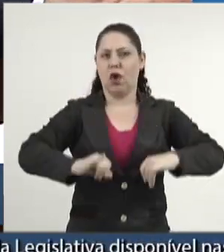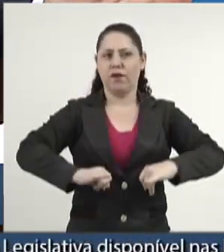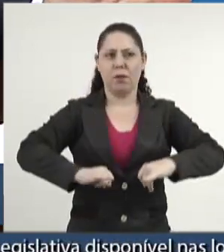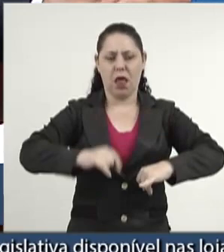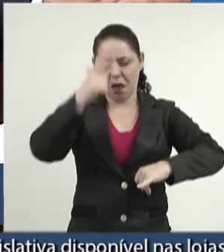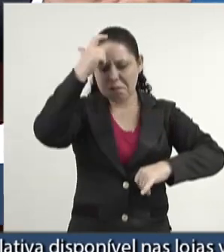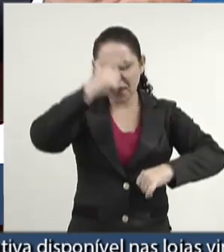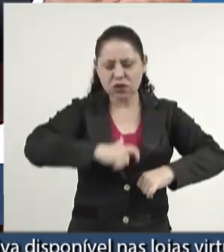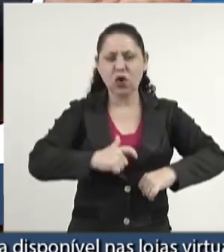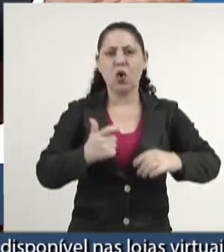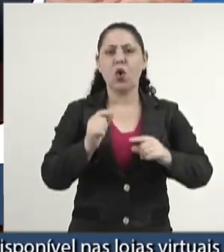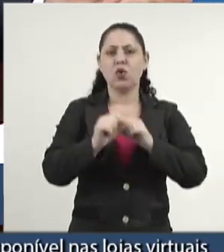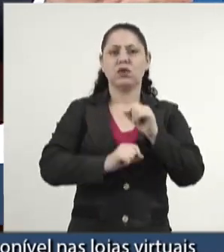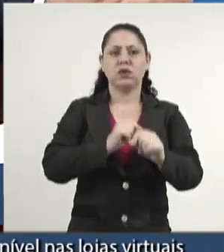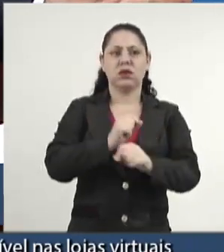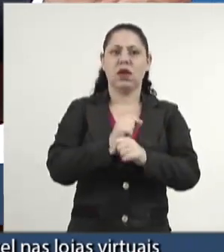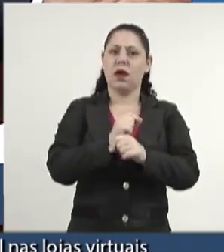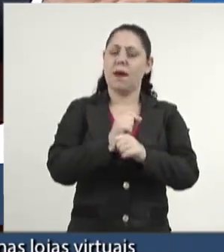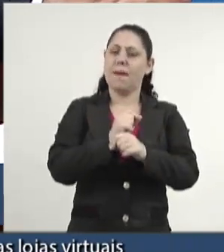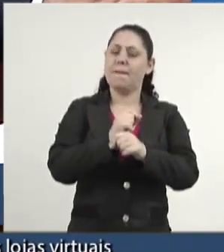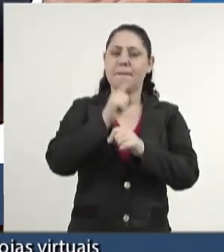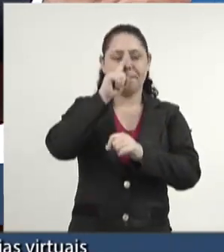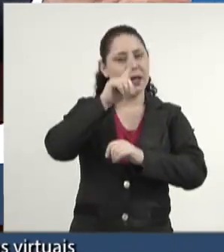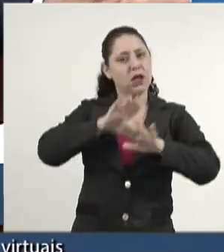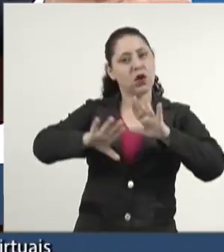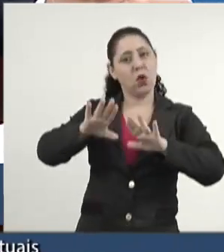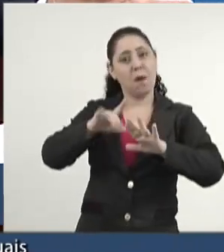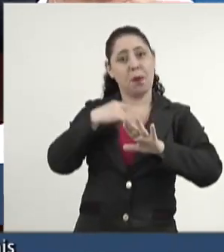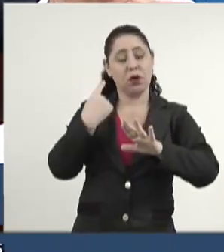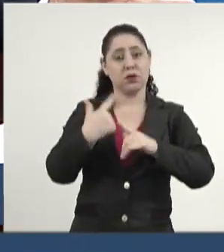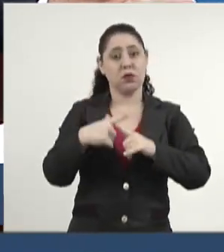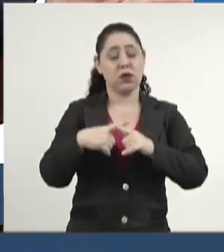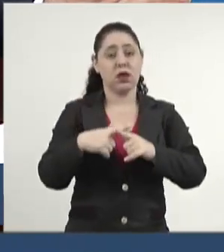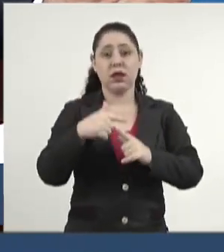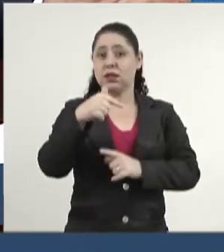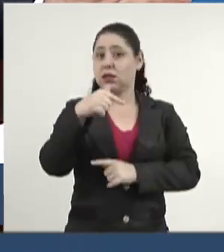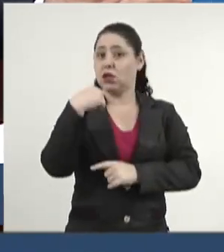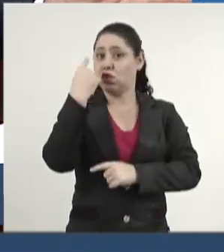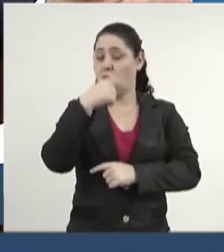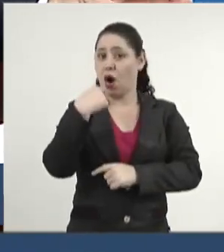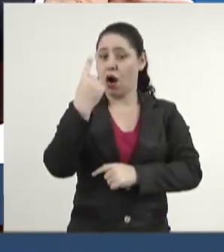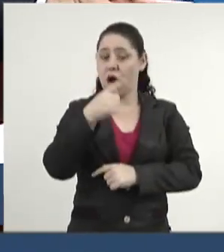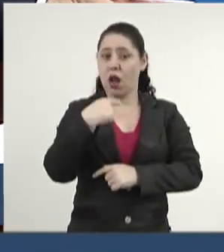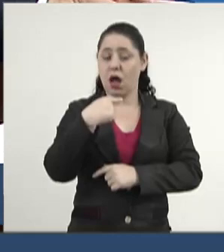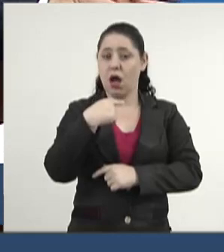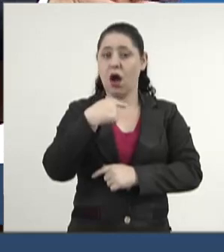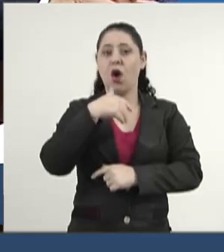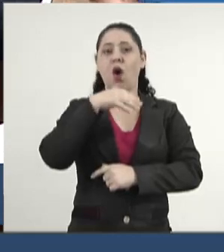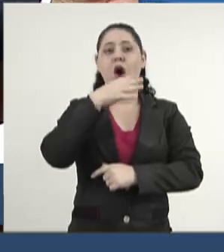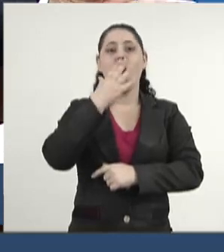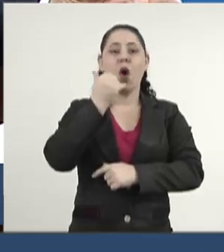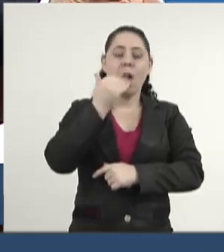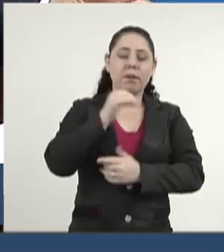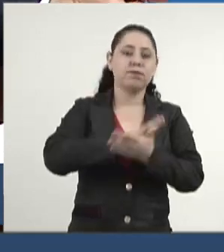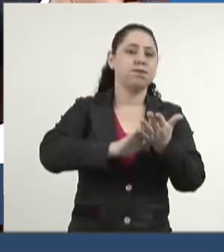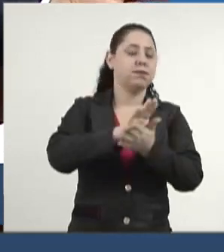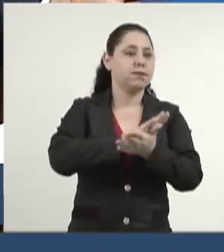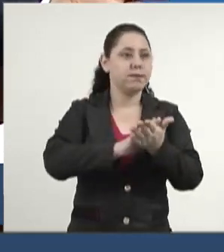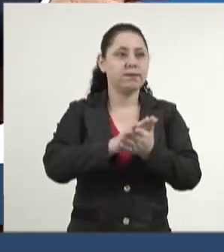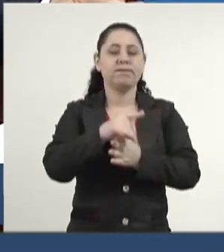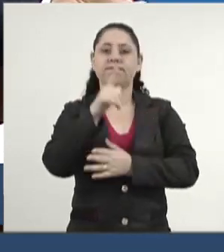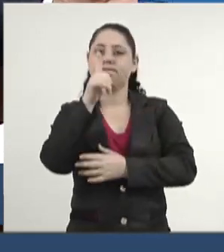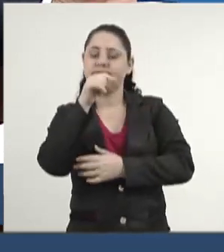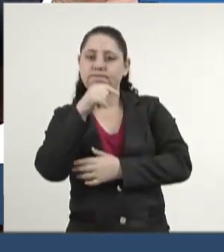a pessoa a um risco de morte, porque ficar 7 horas sem se alimentar, sem tomar água,